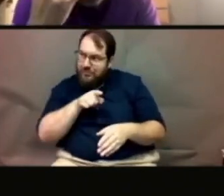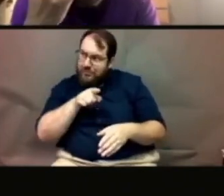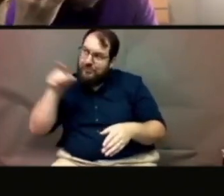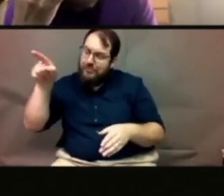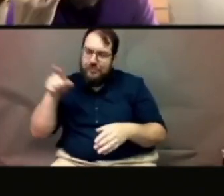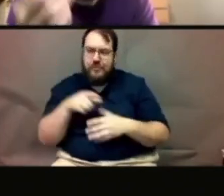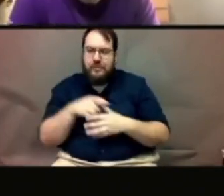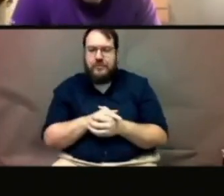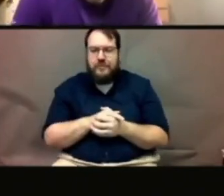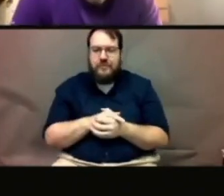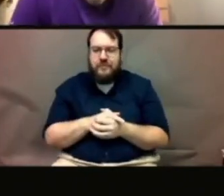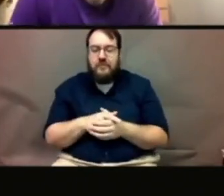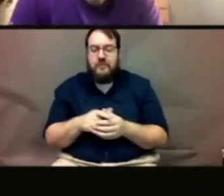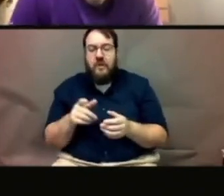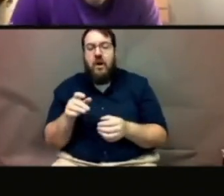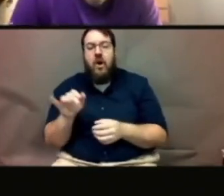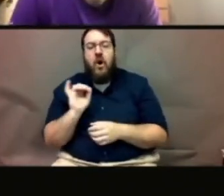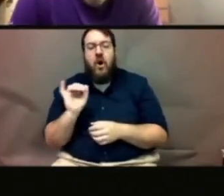trás